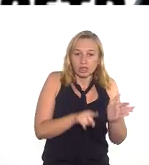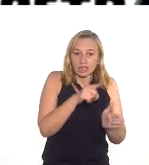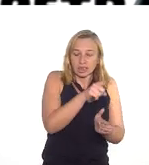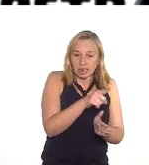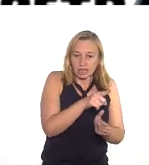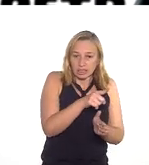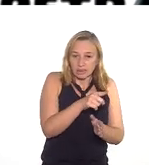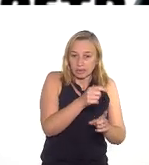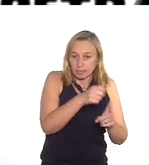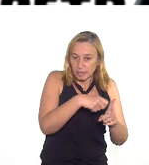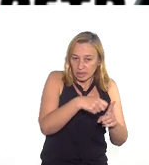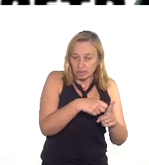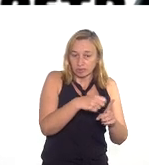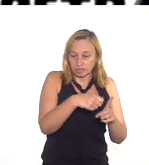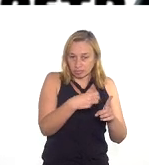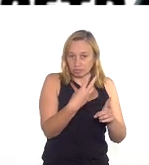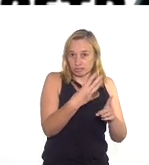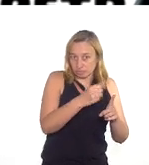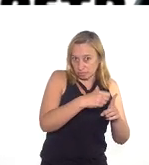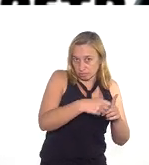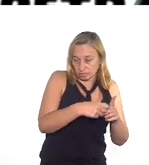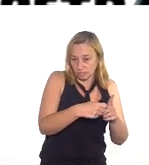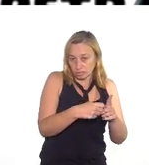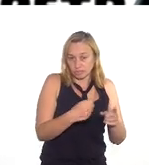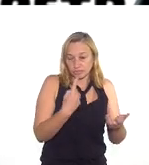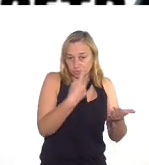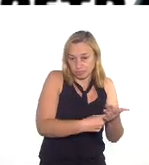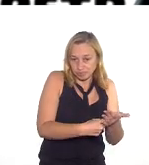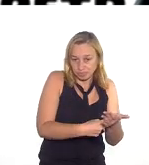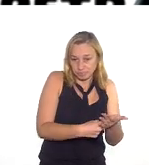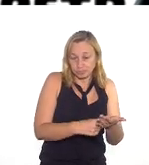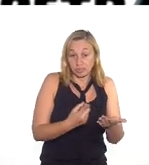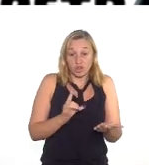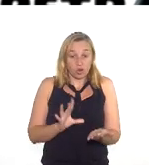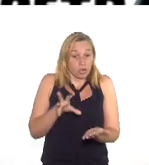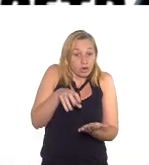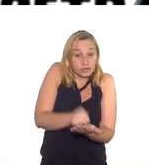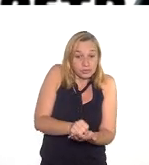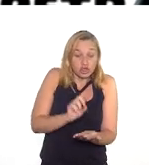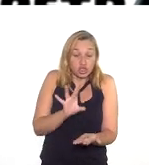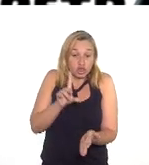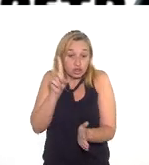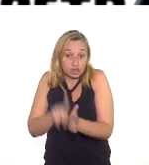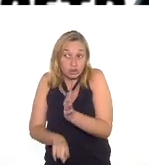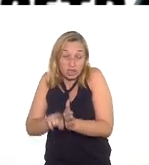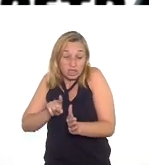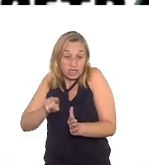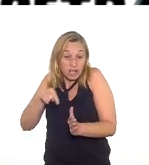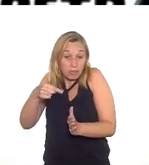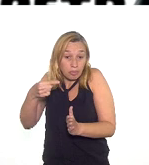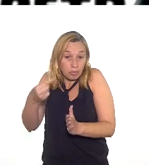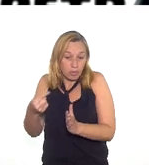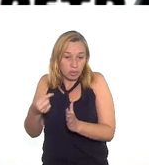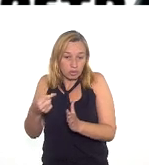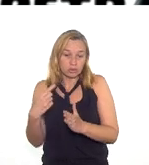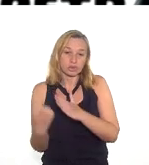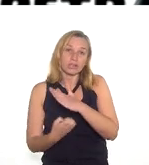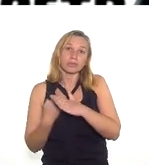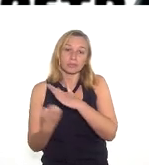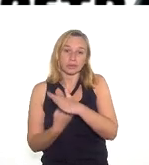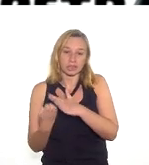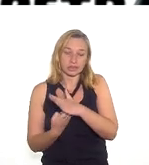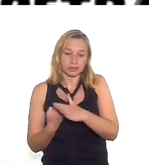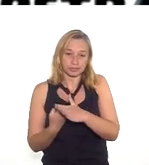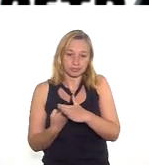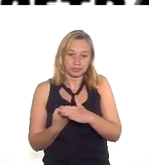trimestre aquele compromisso. O compromisso fica registrado e só desconta lá quando a empresa fizer o